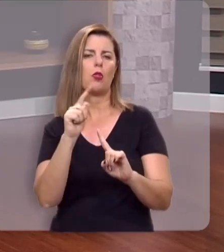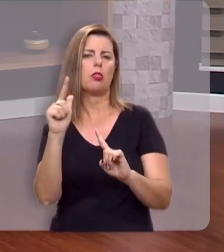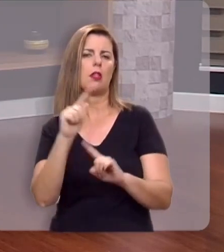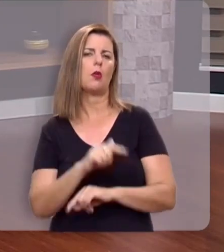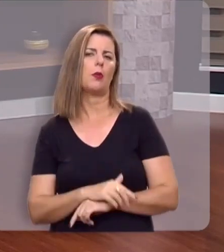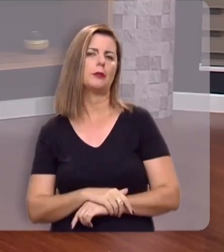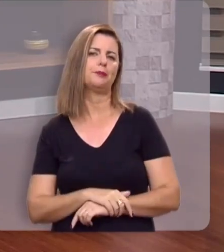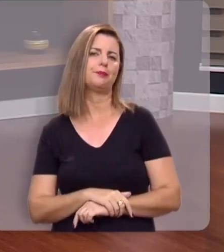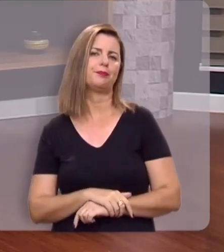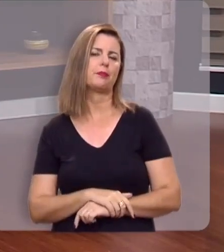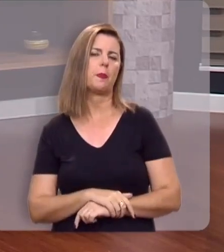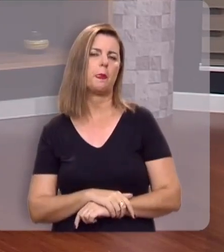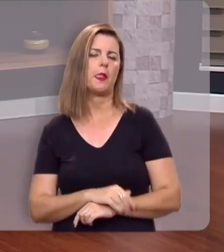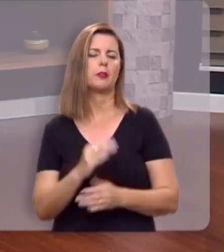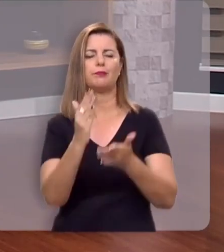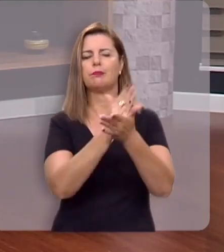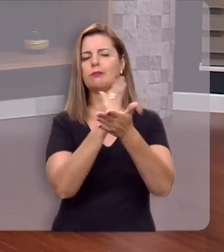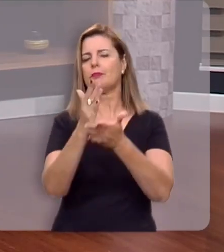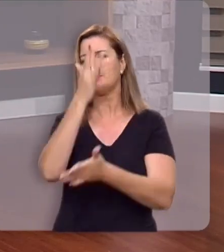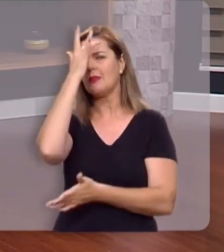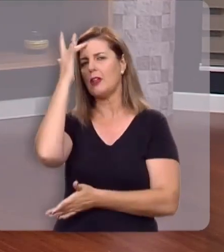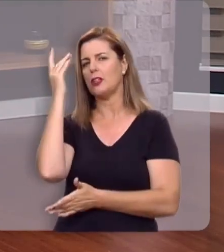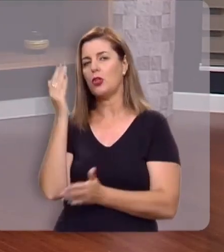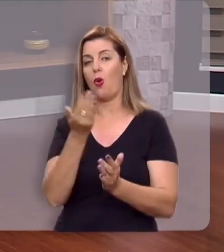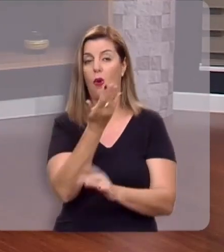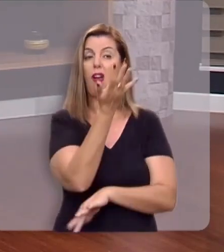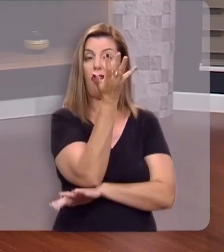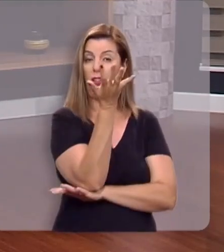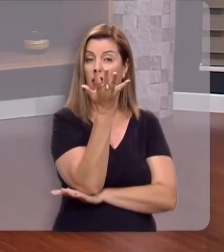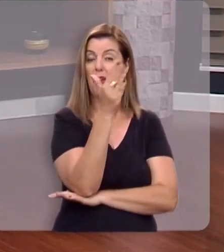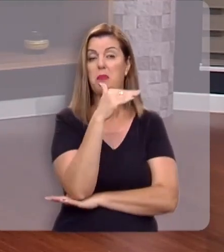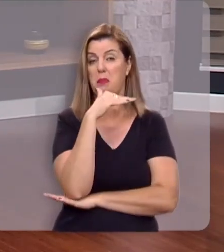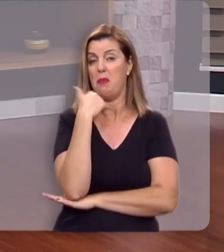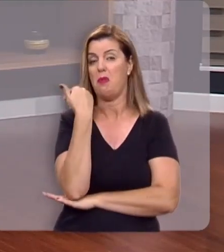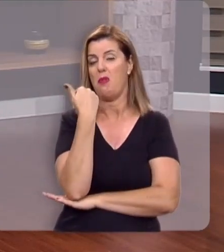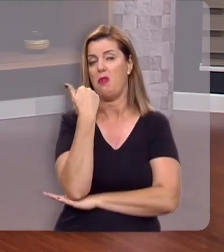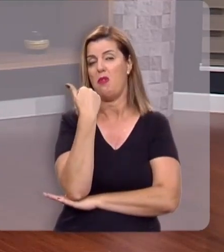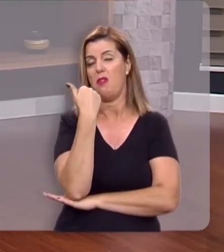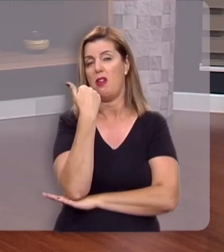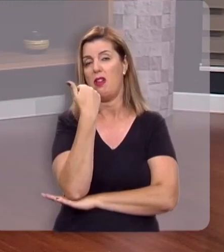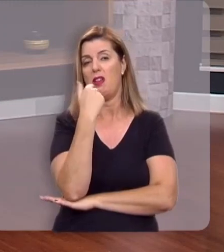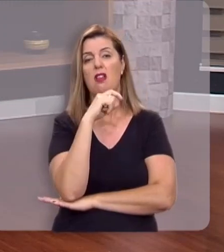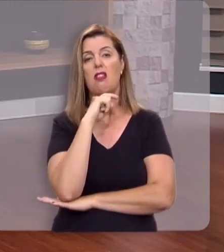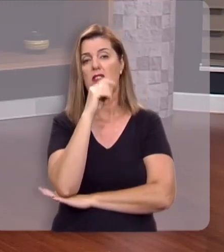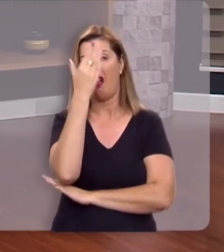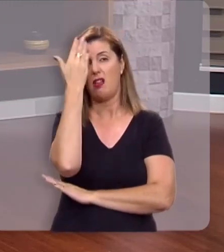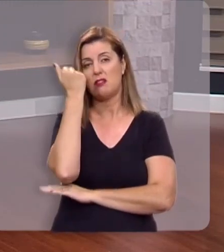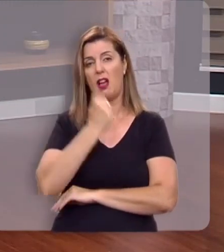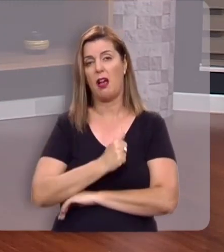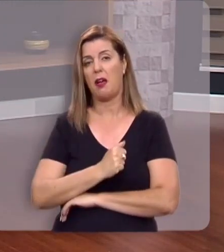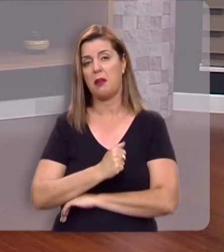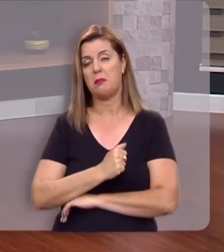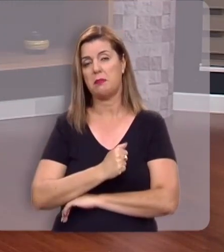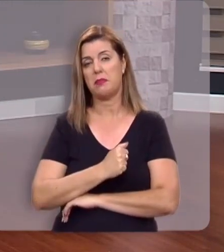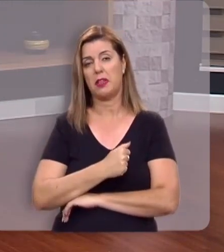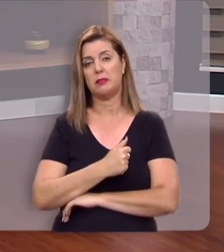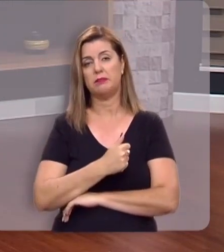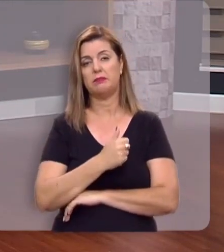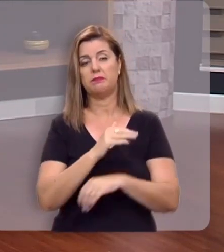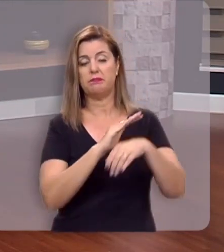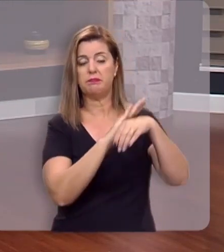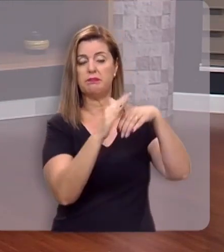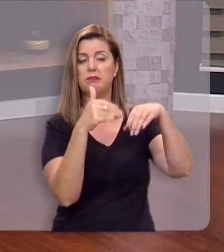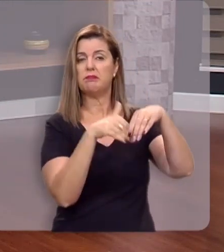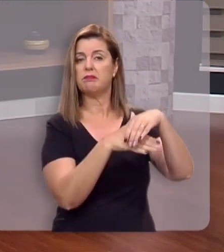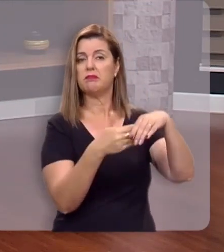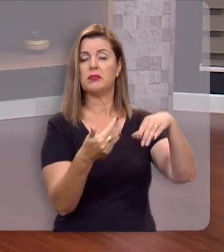existe. Quantos mendigos morrem anonimamente e são talvez